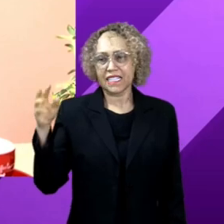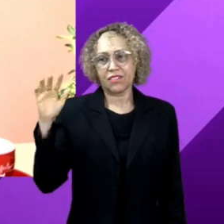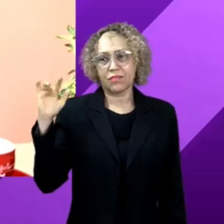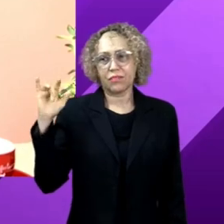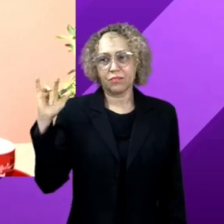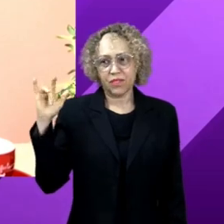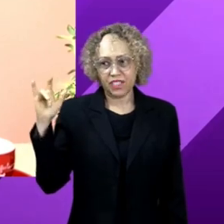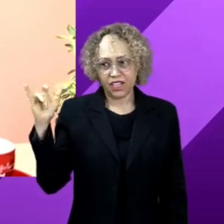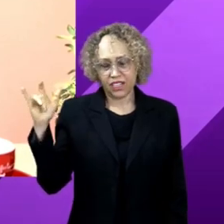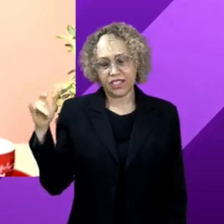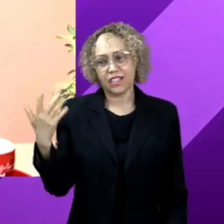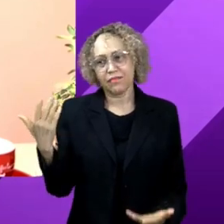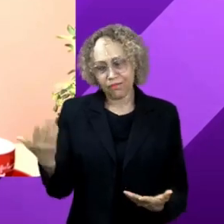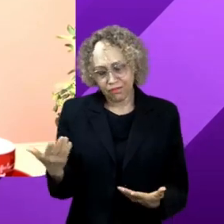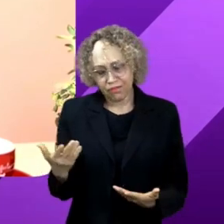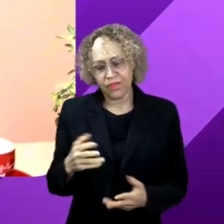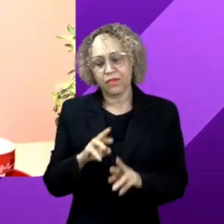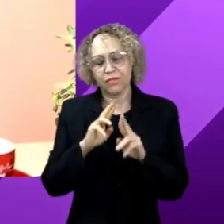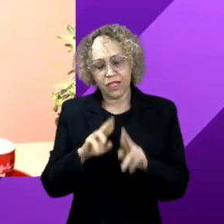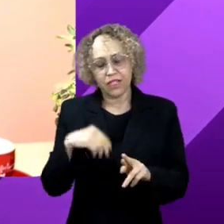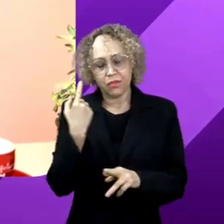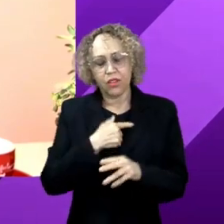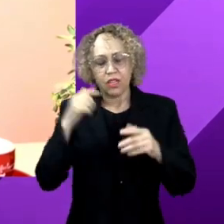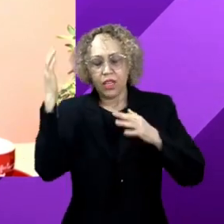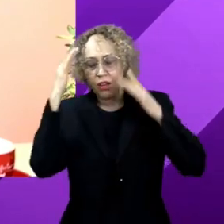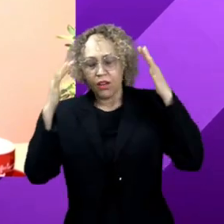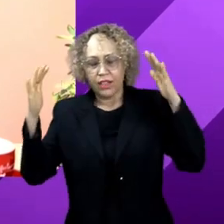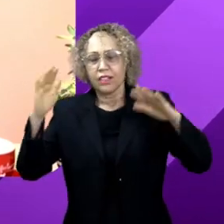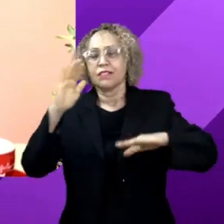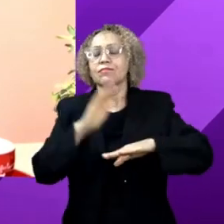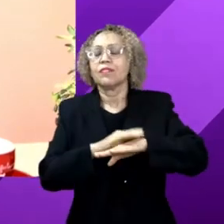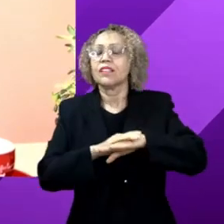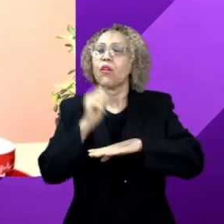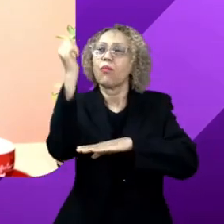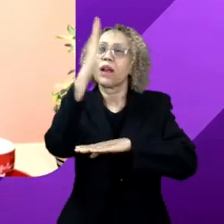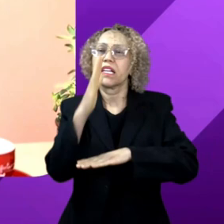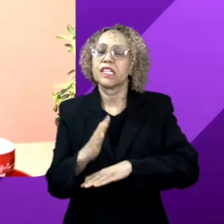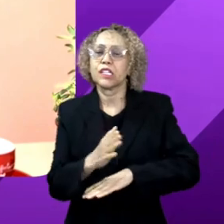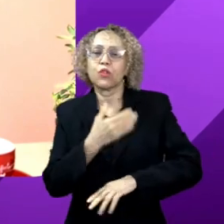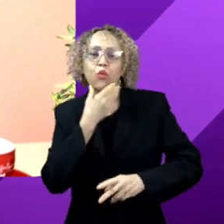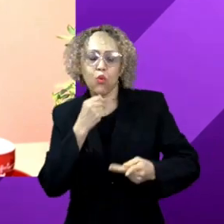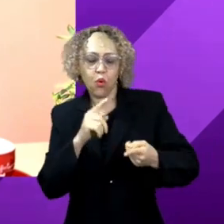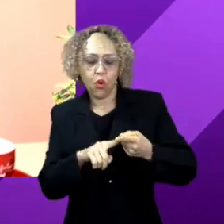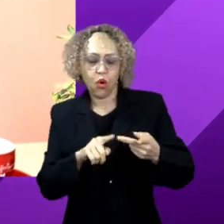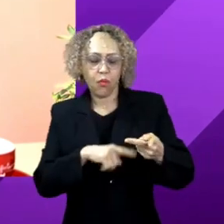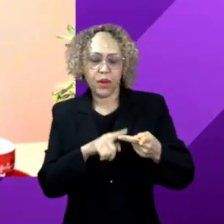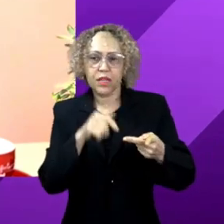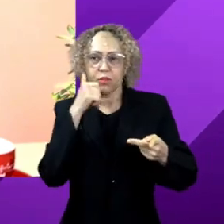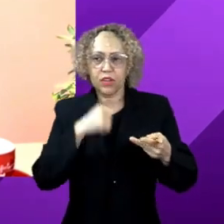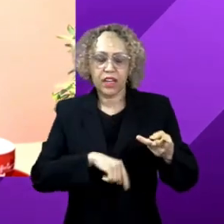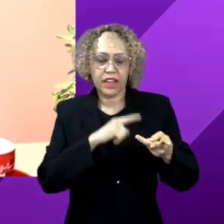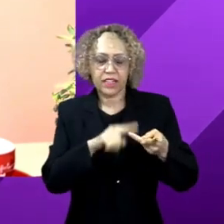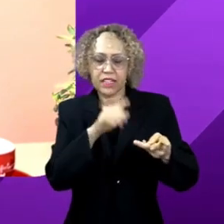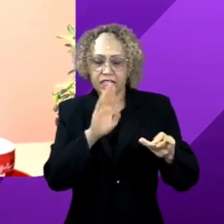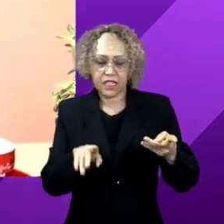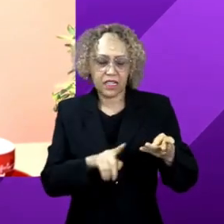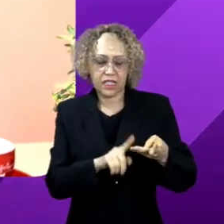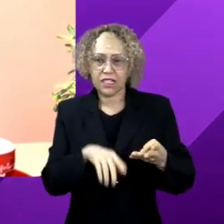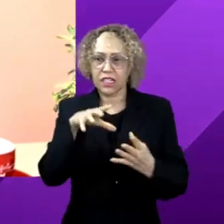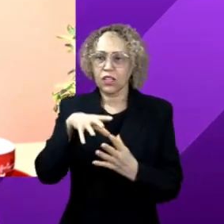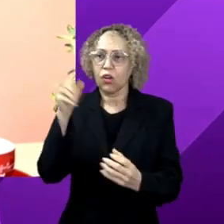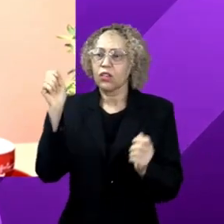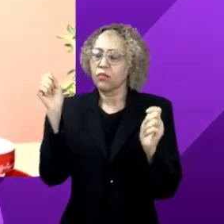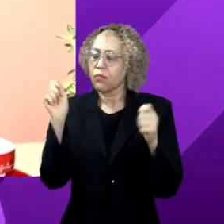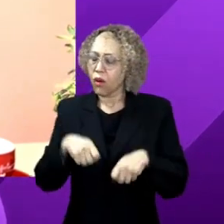e fazer um Brasil onde homens, mulheres, crianças, idosos possam viver a